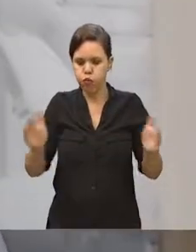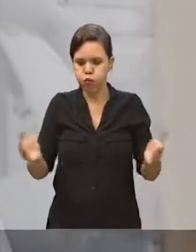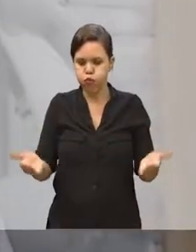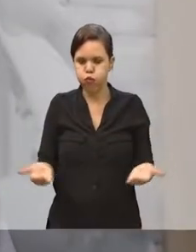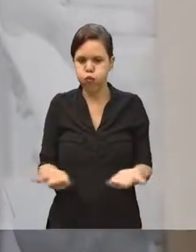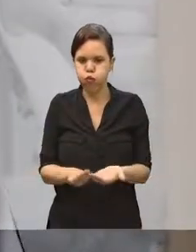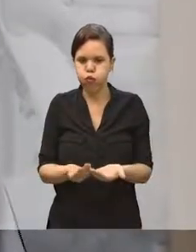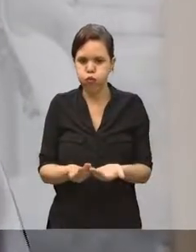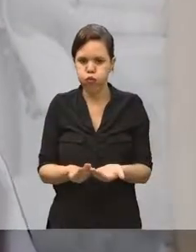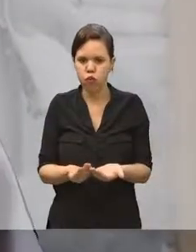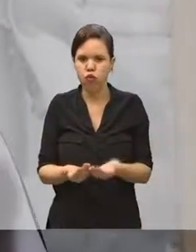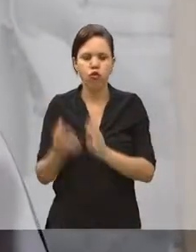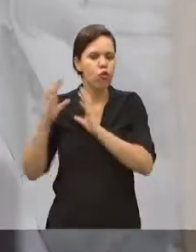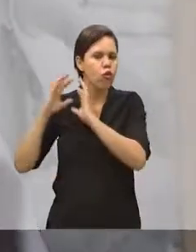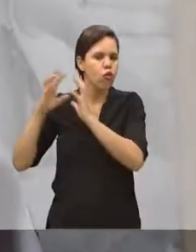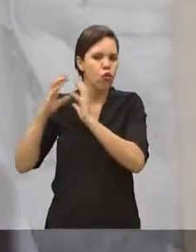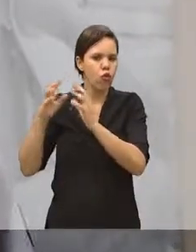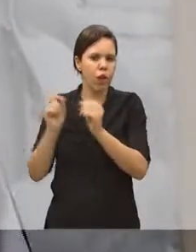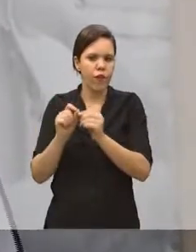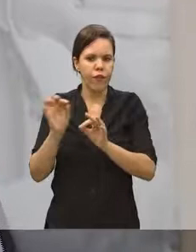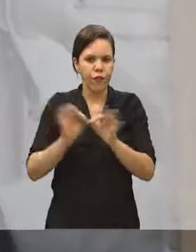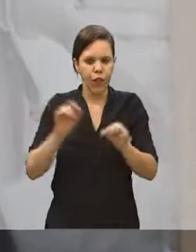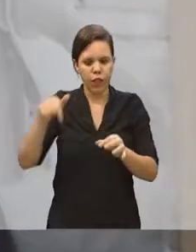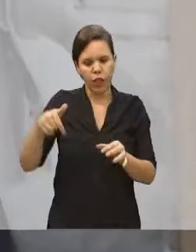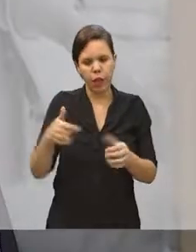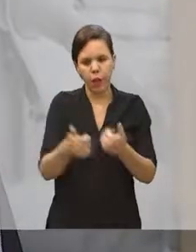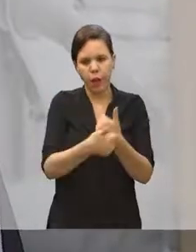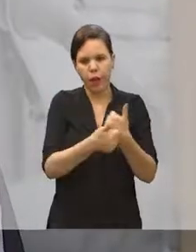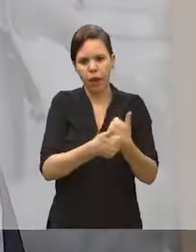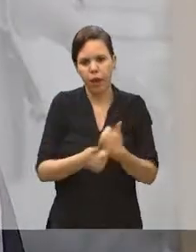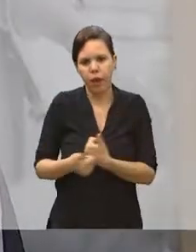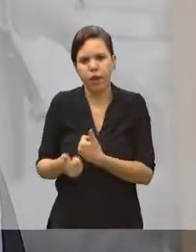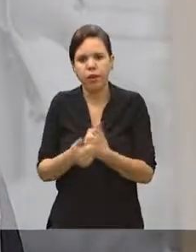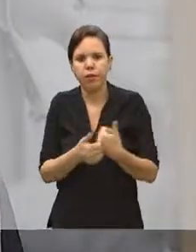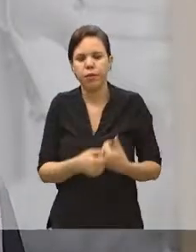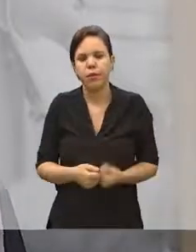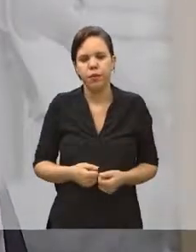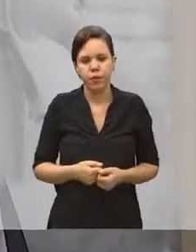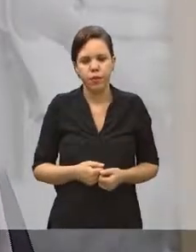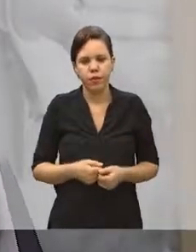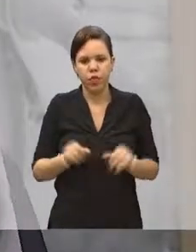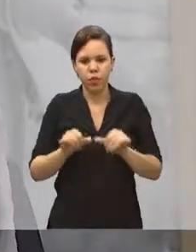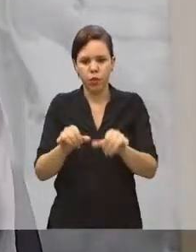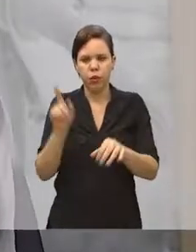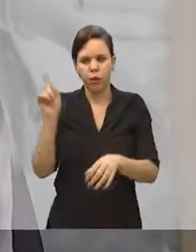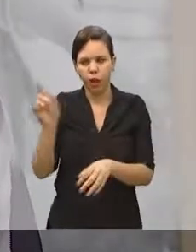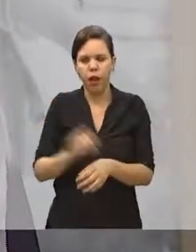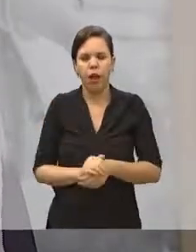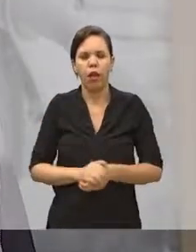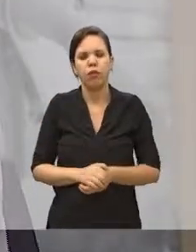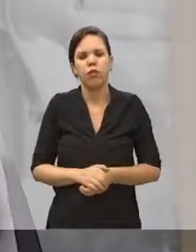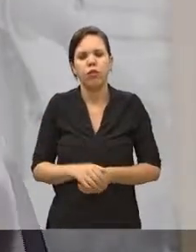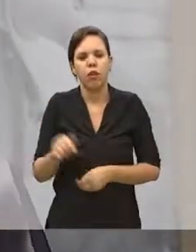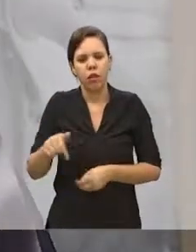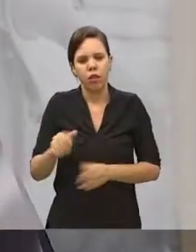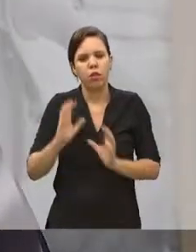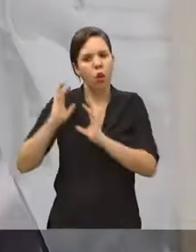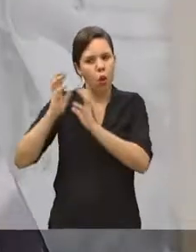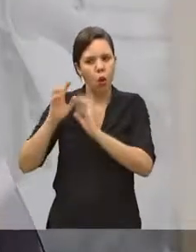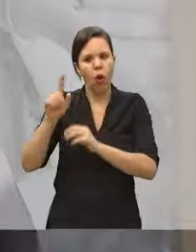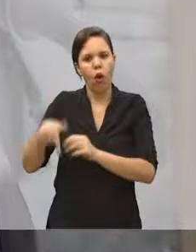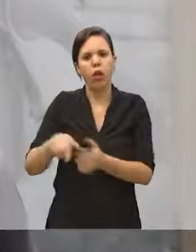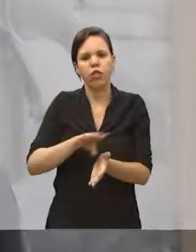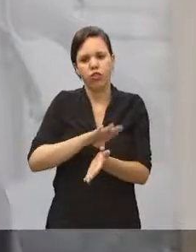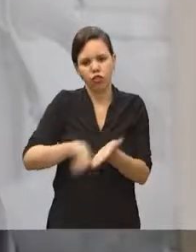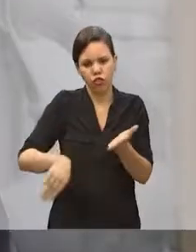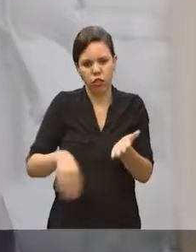que é tudo feito aqui na região. Então o coco é de um supermercado, esse coco é